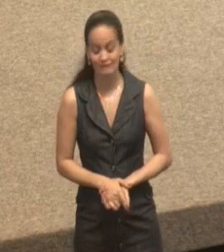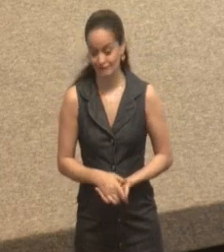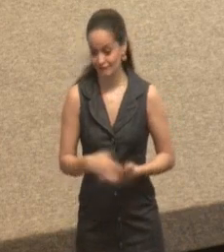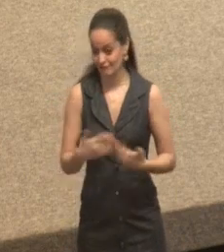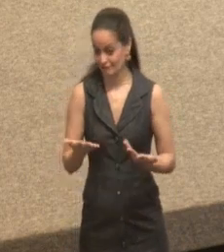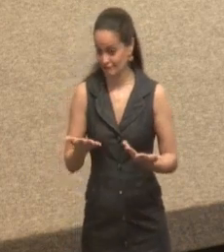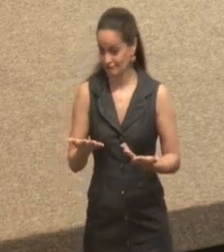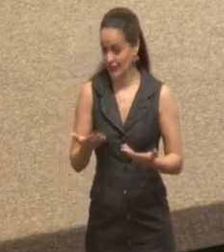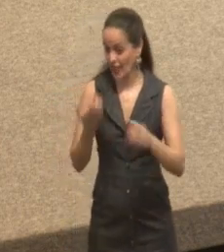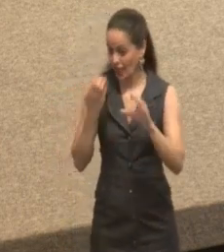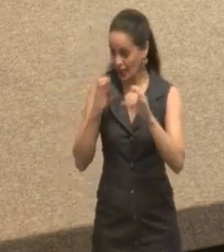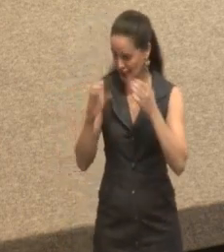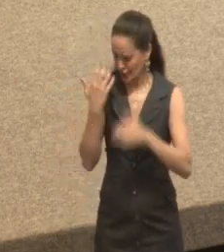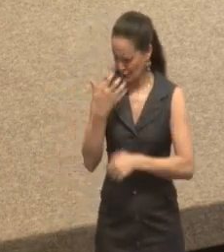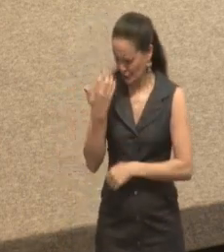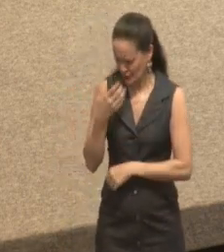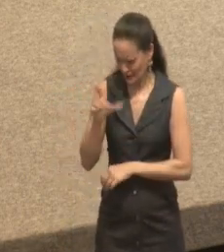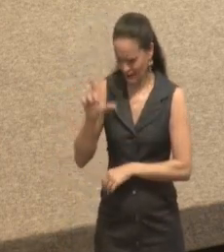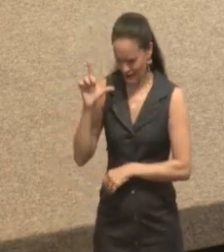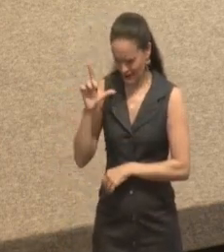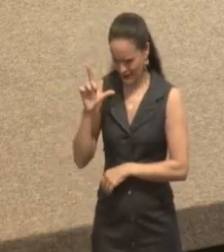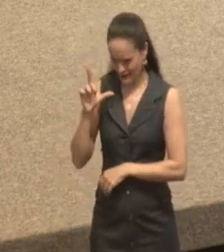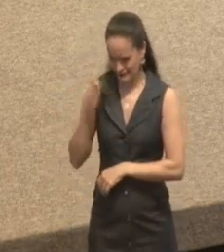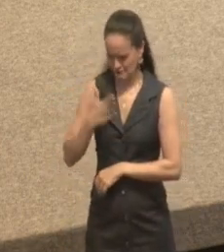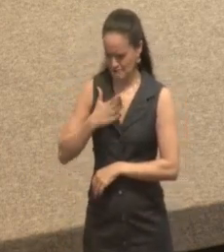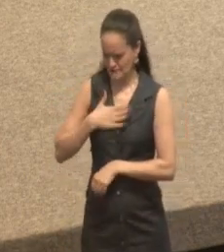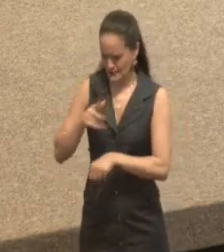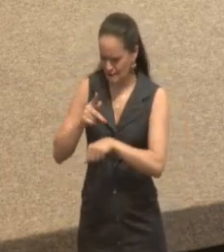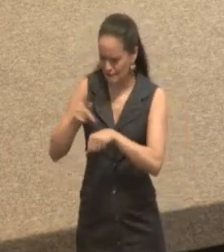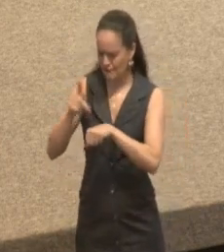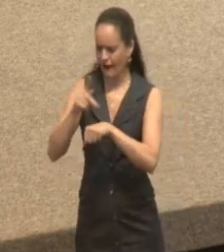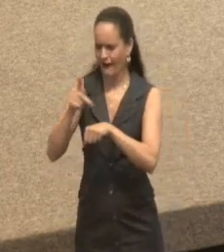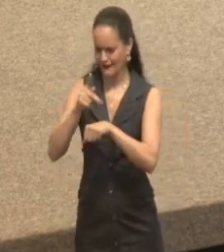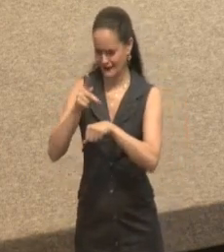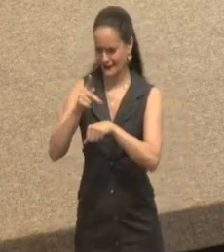Cantando esse hino, Minha Pátria para Cristo,